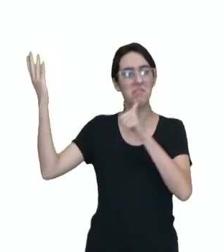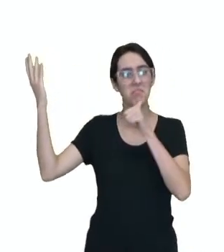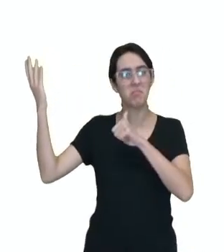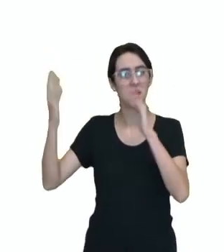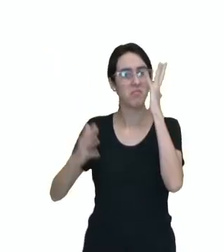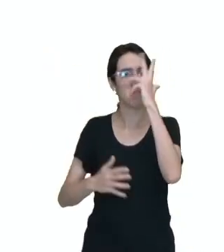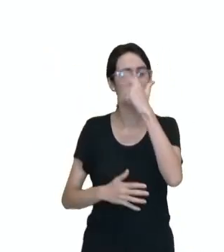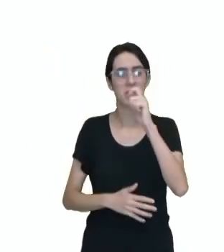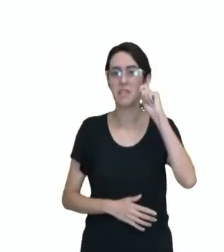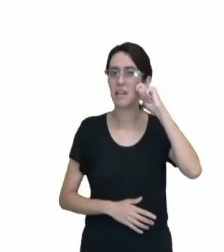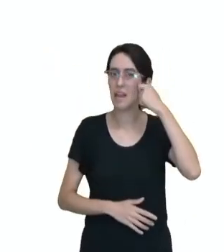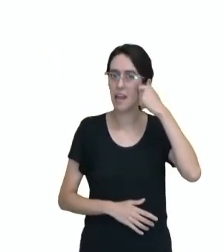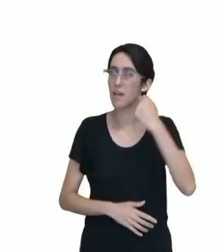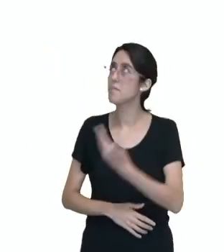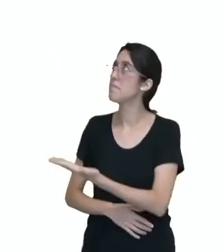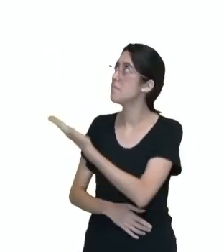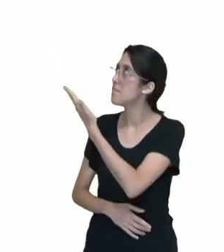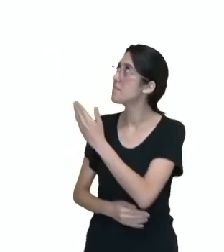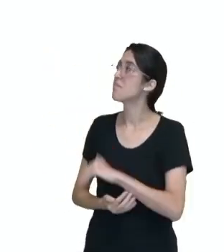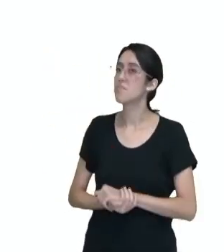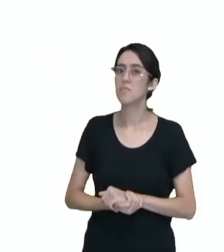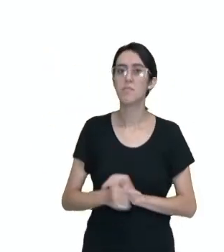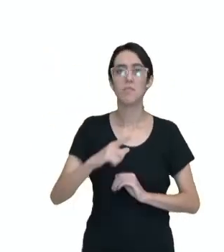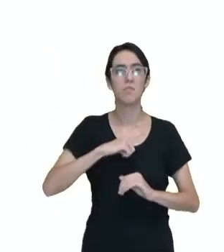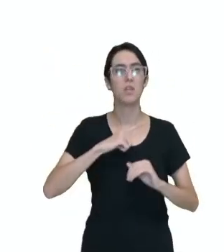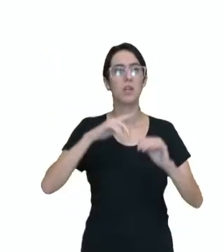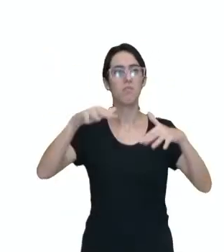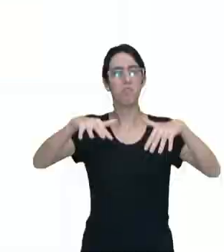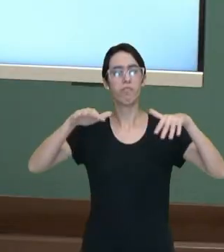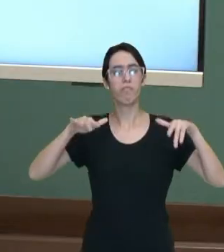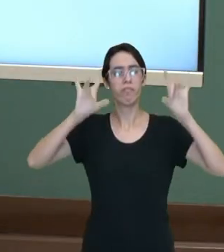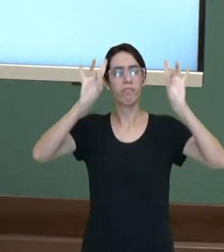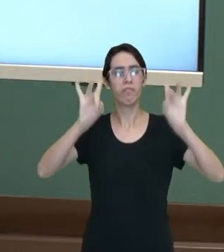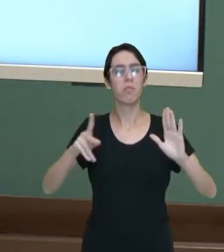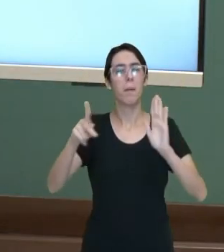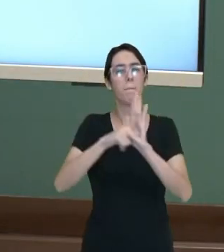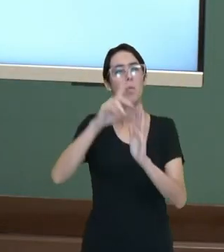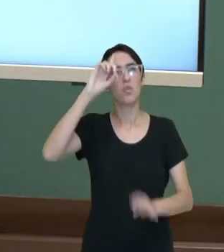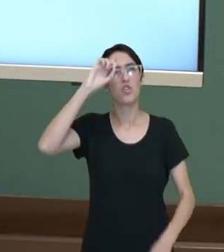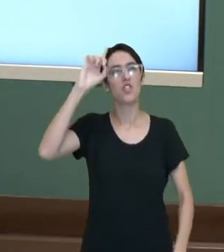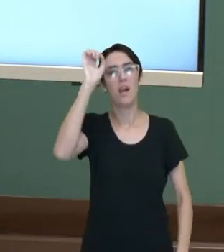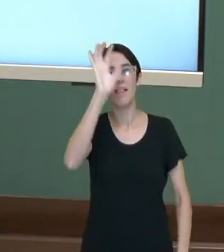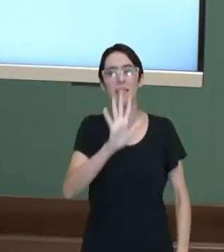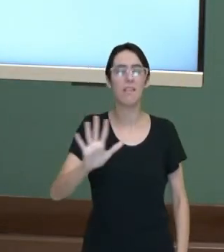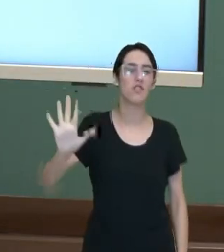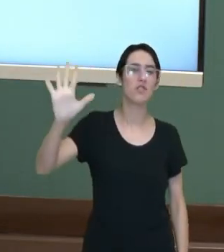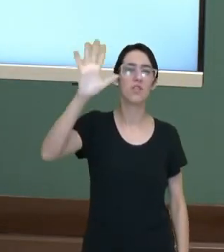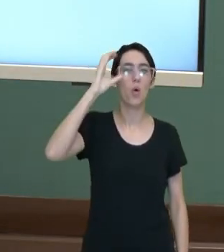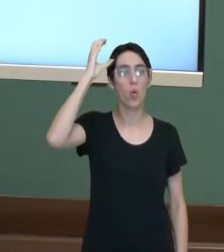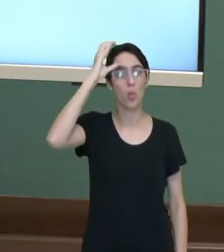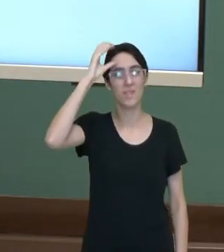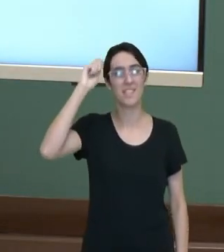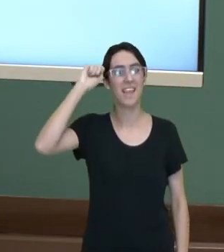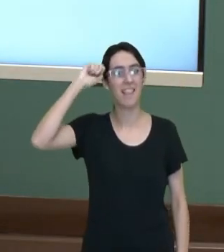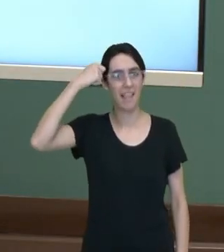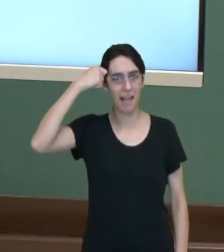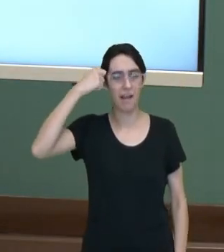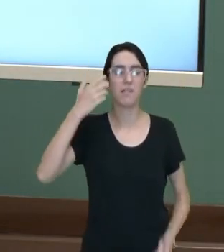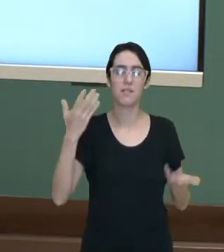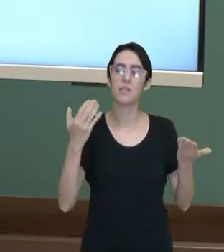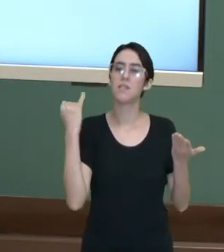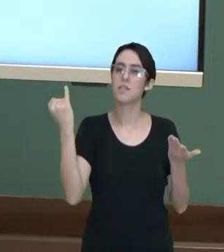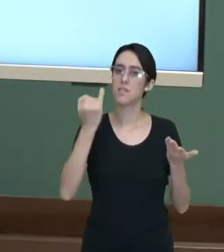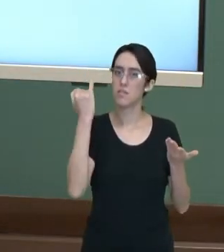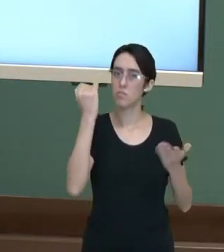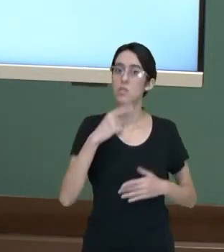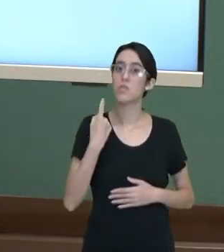mulheres negras, né? E essa sessão solene do Dia Nacional da Consciência Negra, como a gente sabe, né? Sempre lembrada